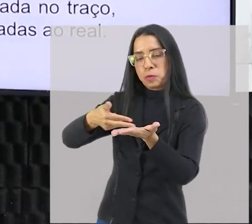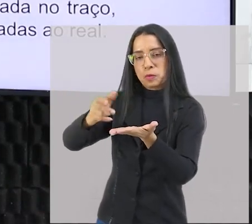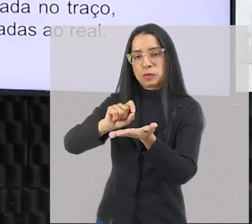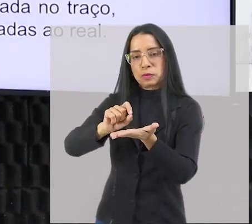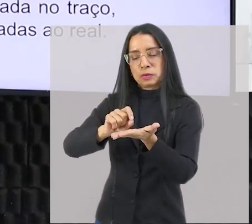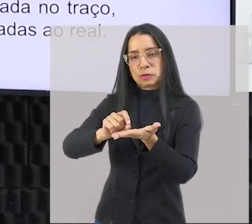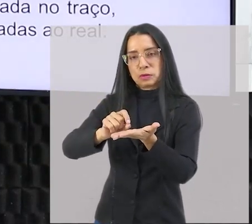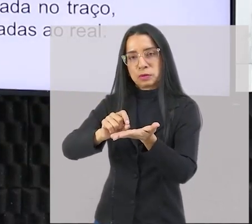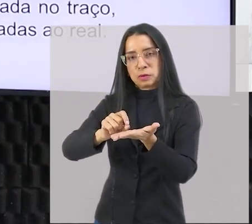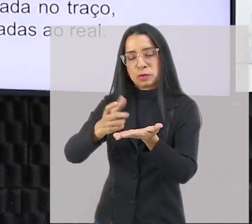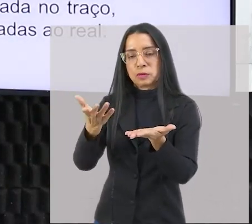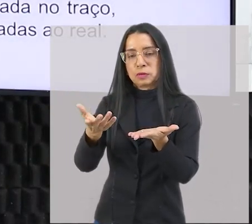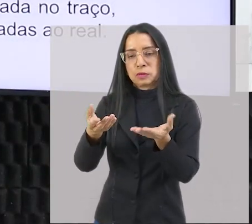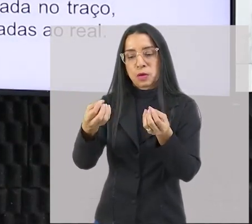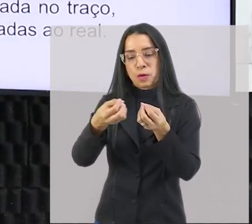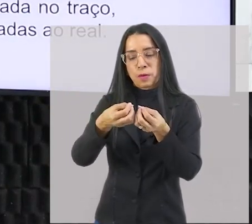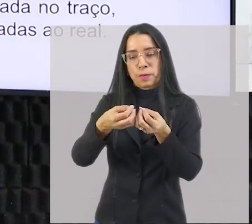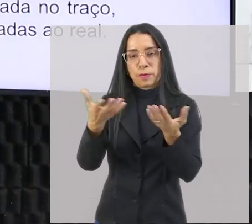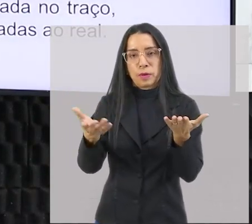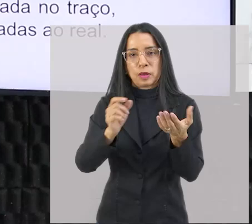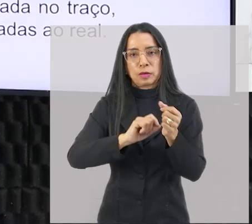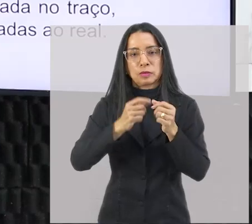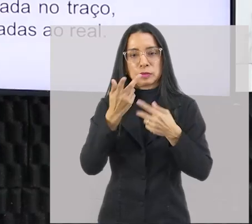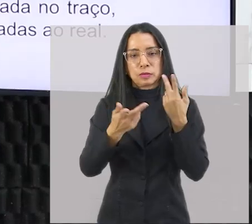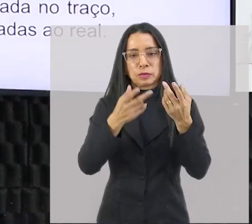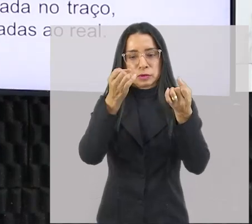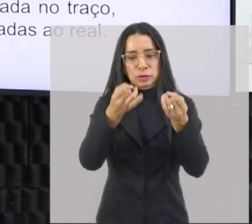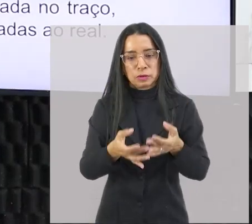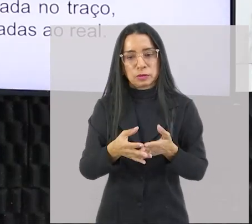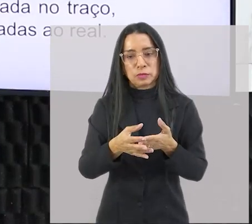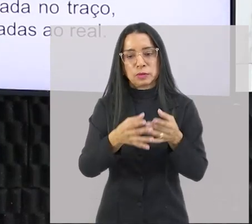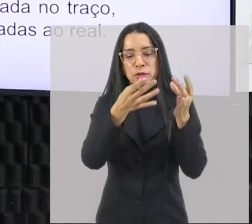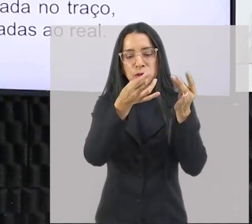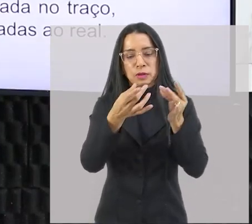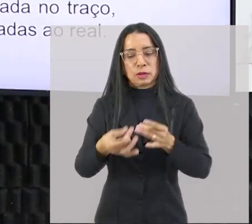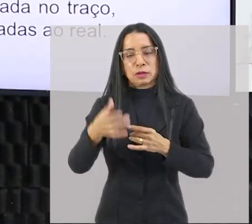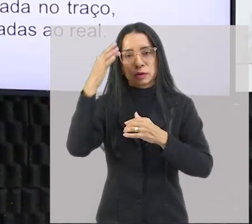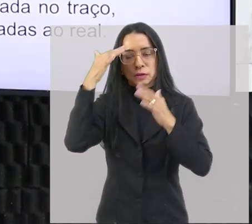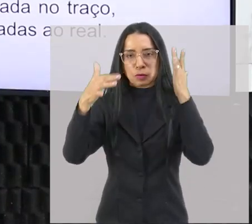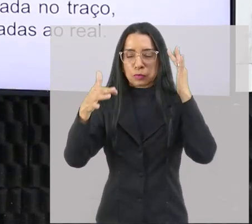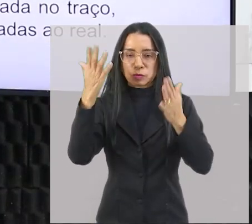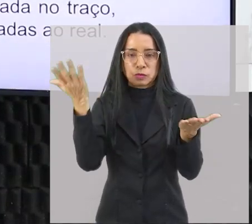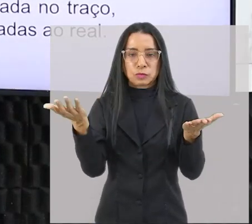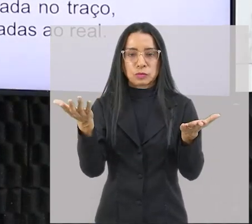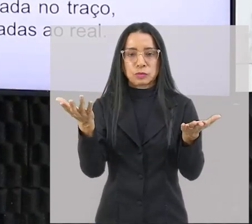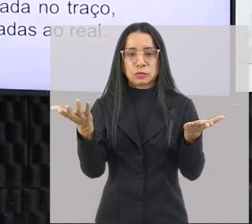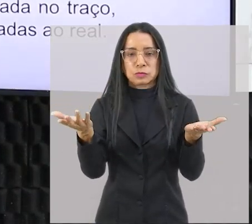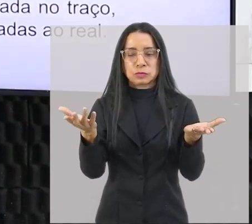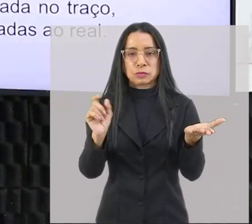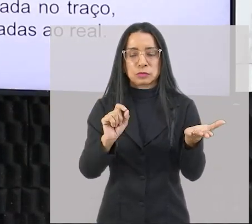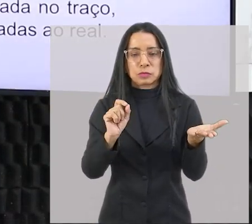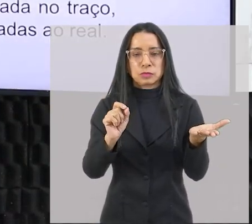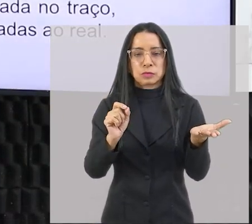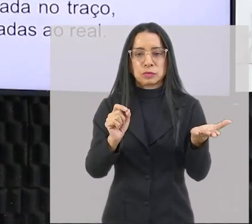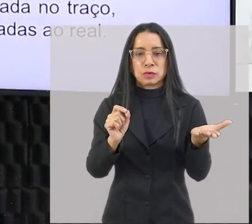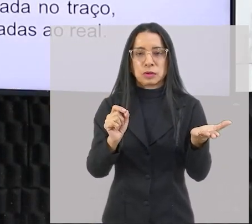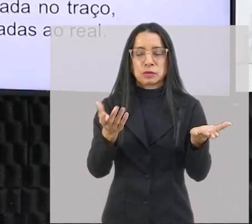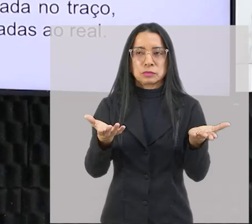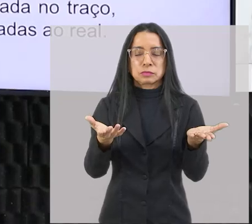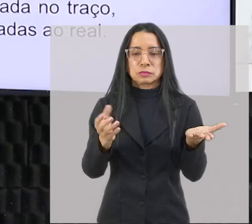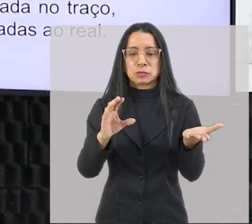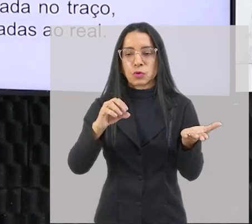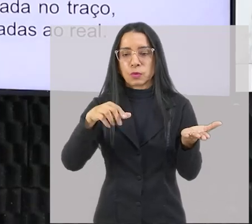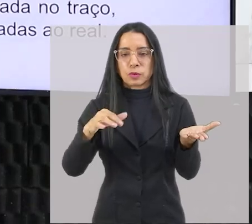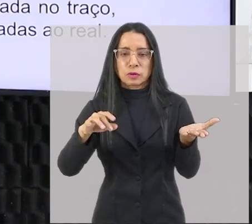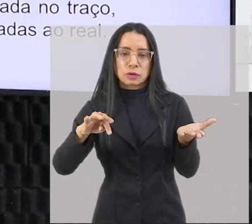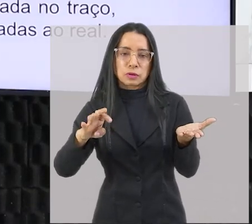real, ou pelo menos tentar chegar perto disso. É aquilo que eu falei para você, descrever um sonho da maneira mais, abre aspas, coerente,